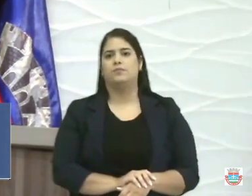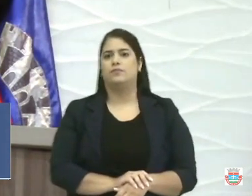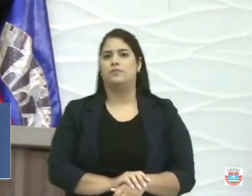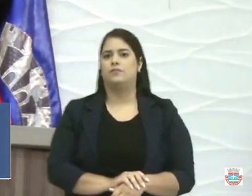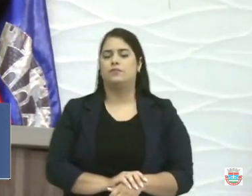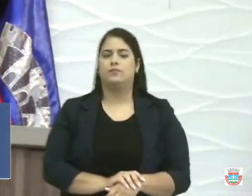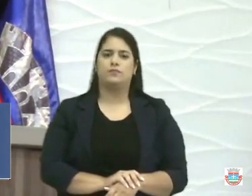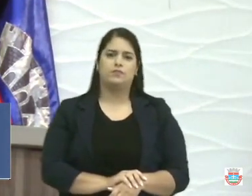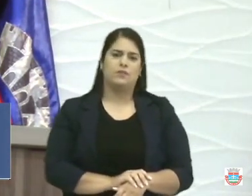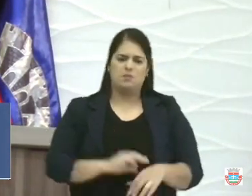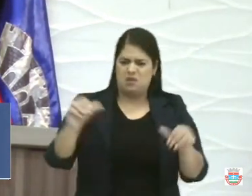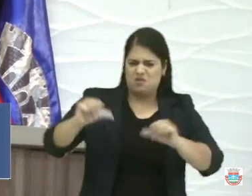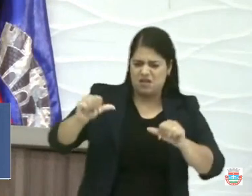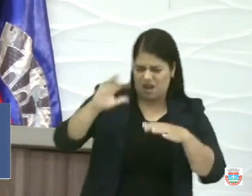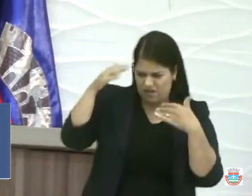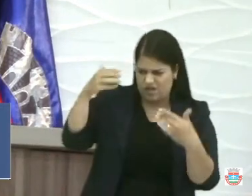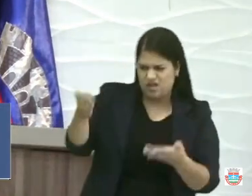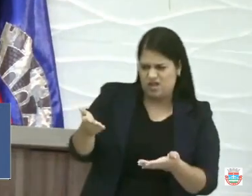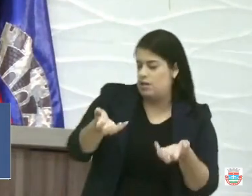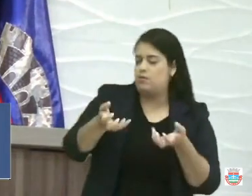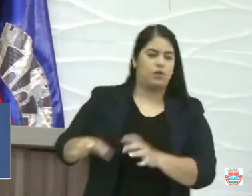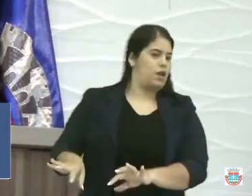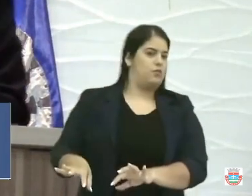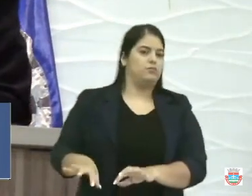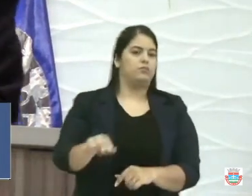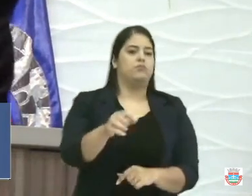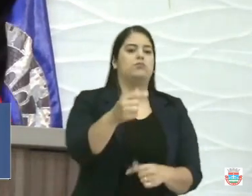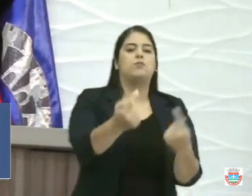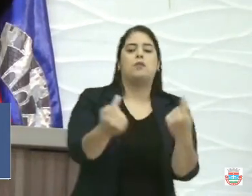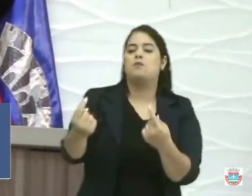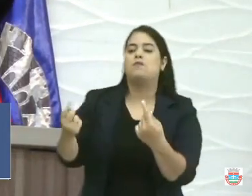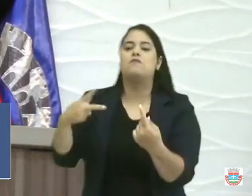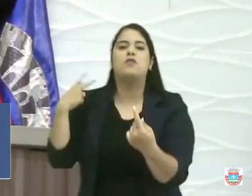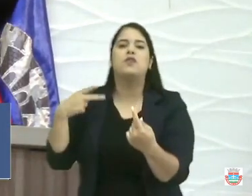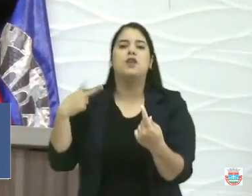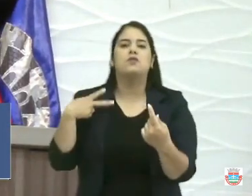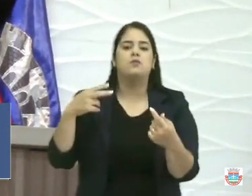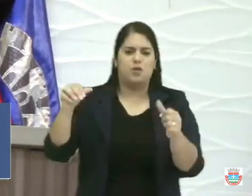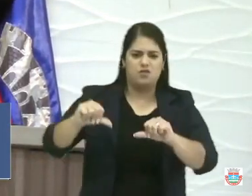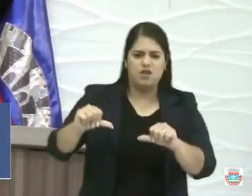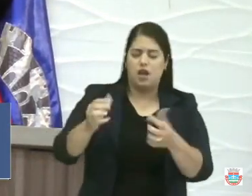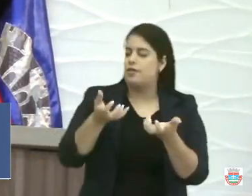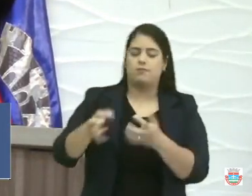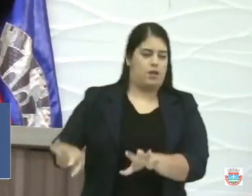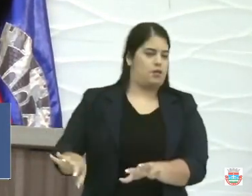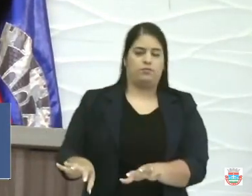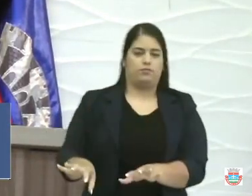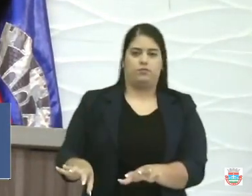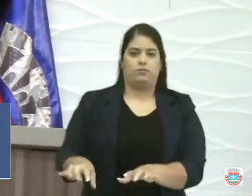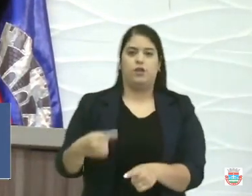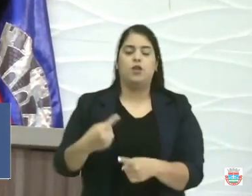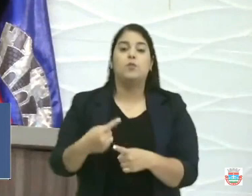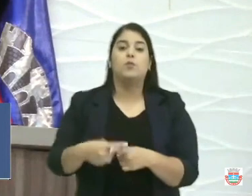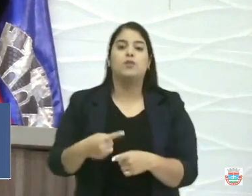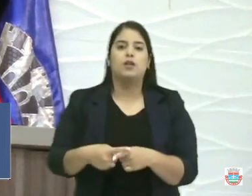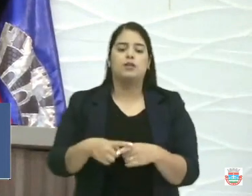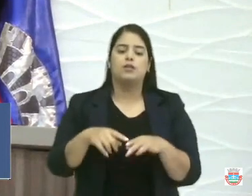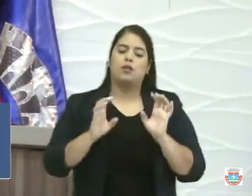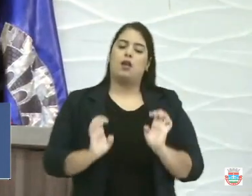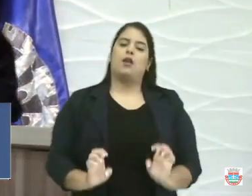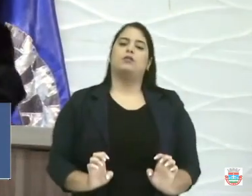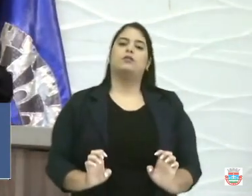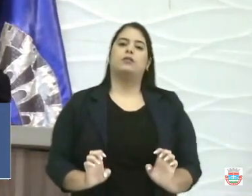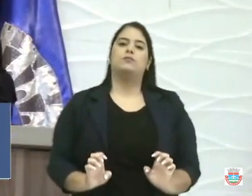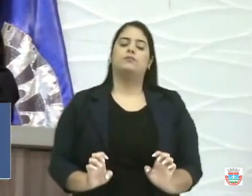quero prejudicar nem Vossa Excelência e nem um vereador aqui, viu? Nenhum. Porque se eu fosse o cabo de uma ética